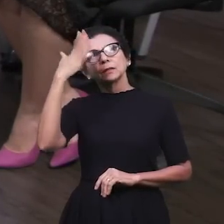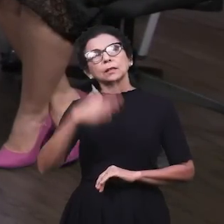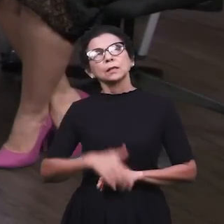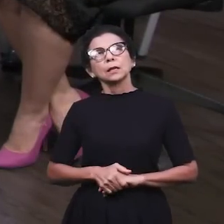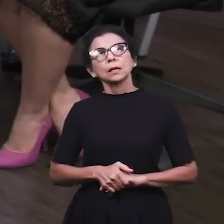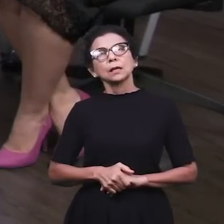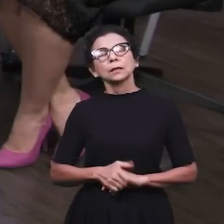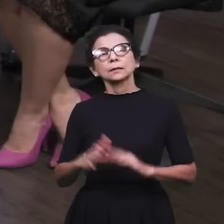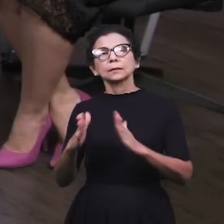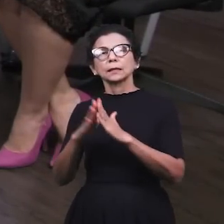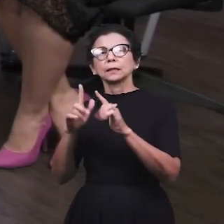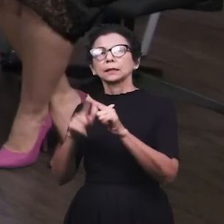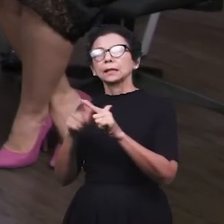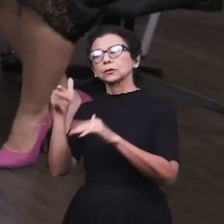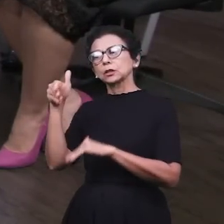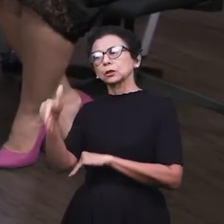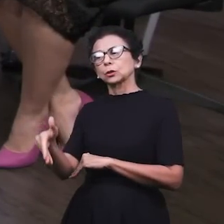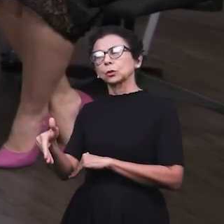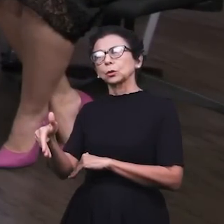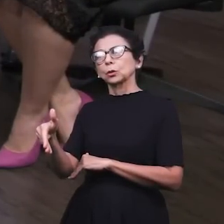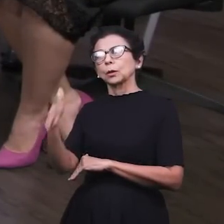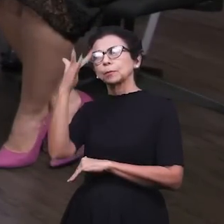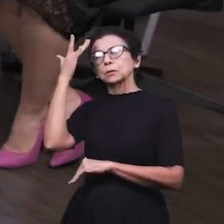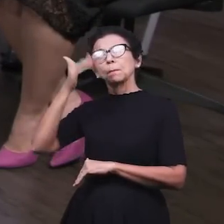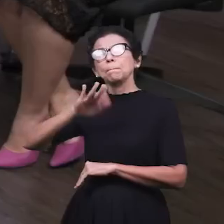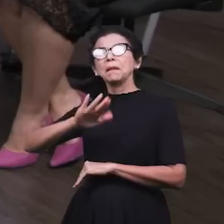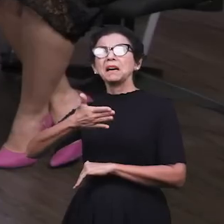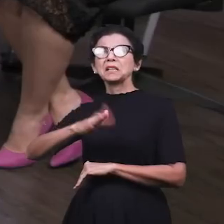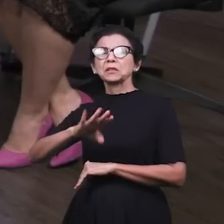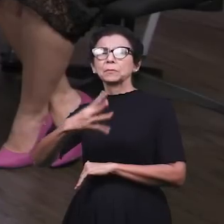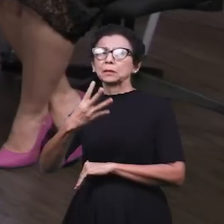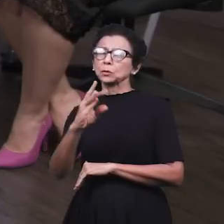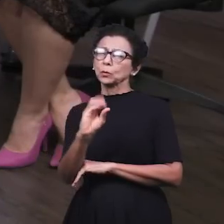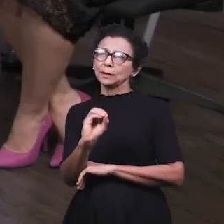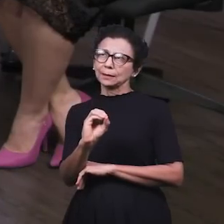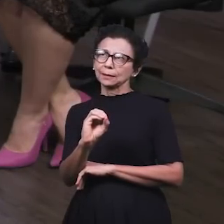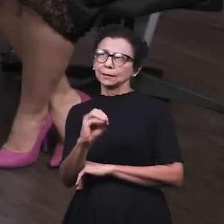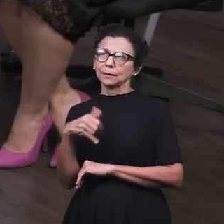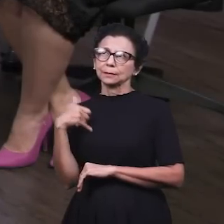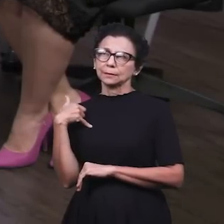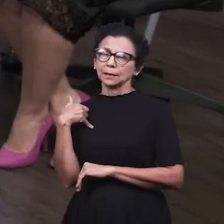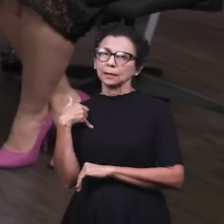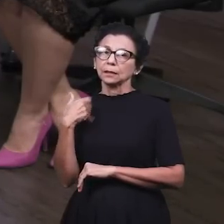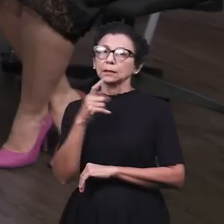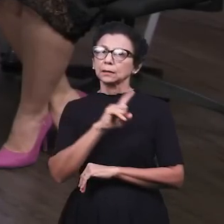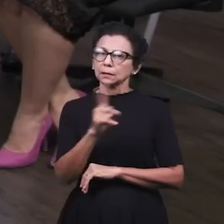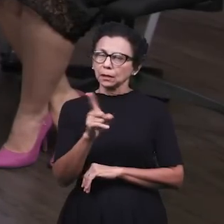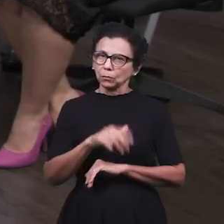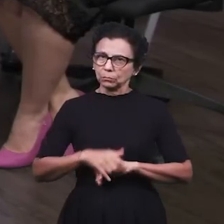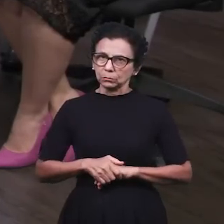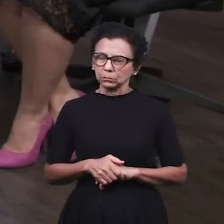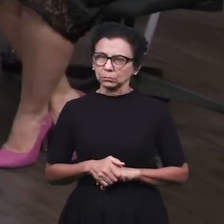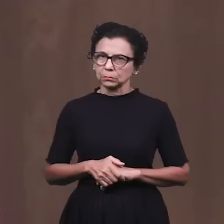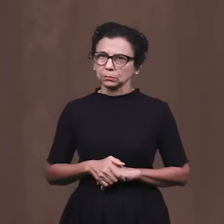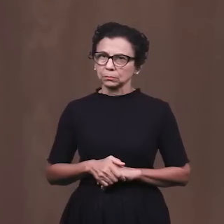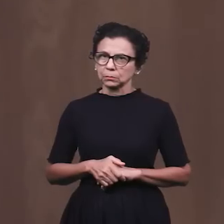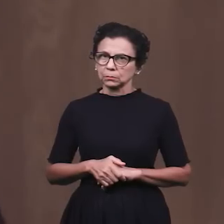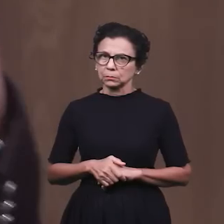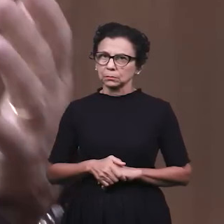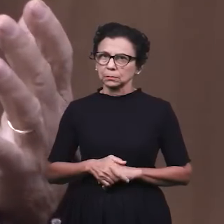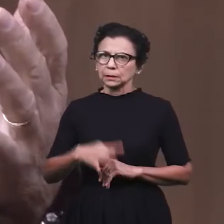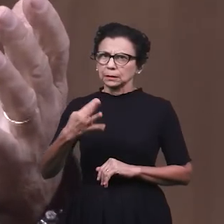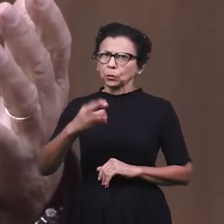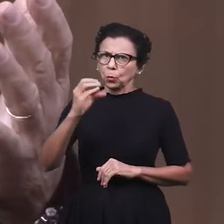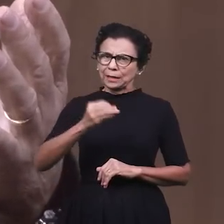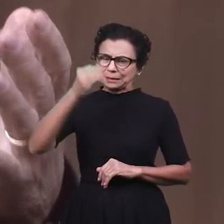de aproximadamente 40 anos. Não, ou é 40 anos ou não é nada. Porque a revelação ela é firme, ela não é